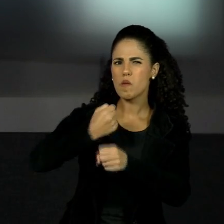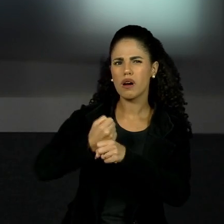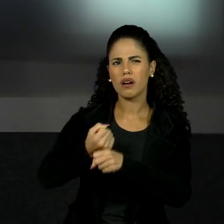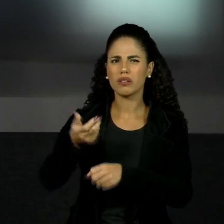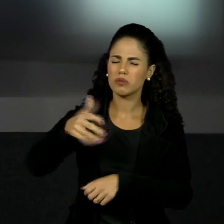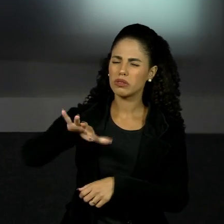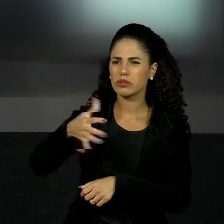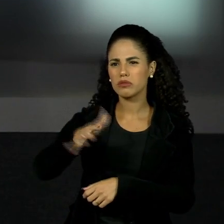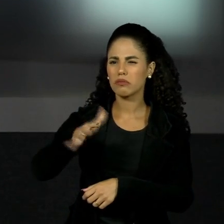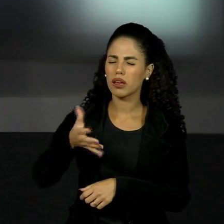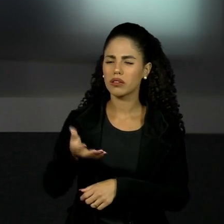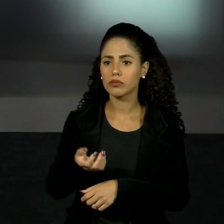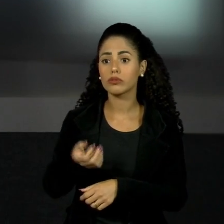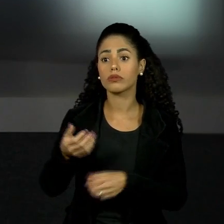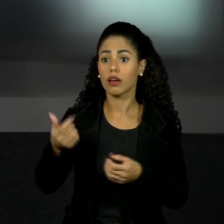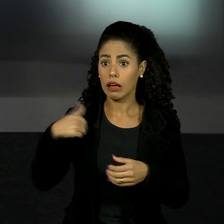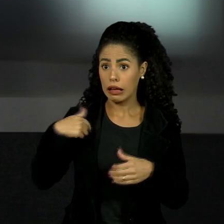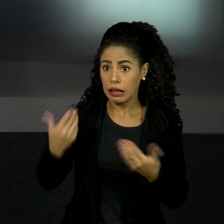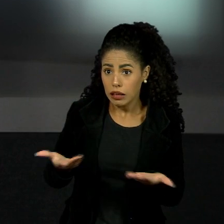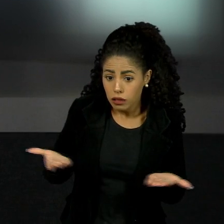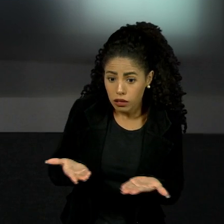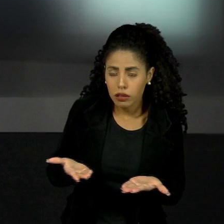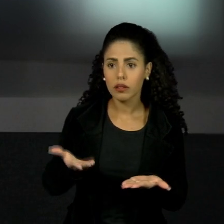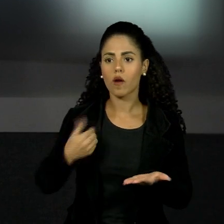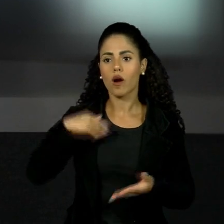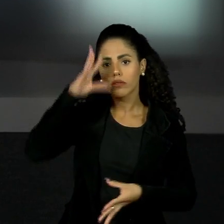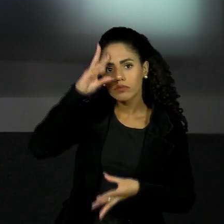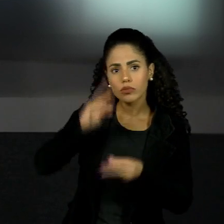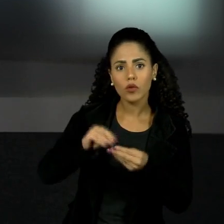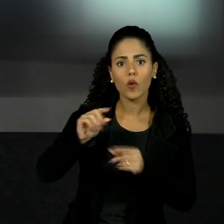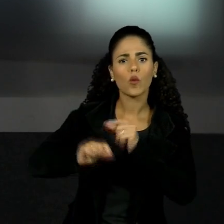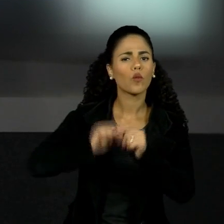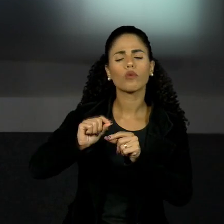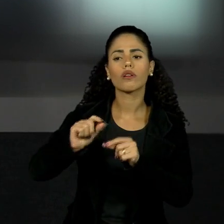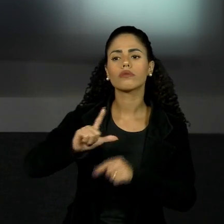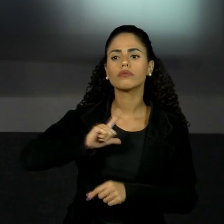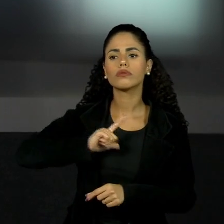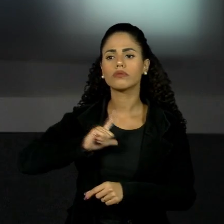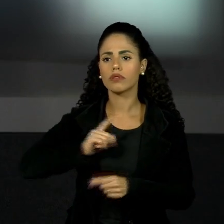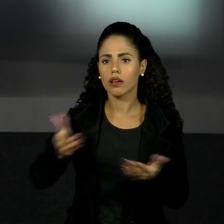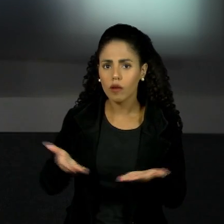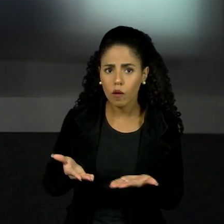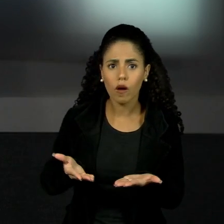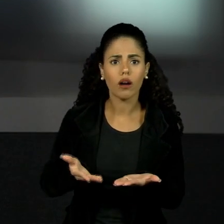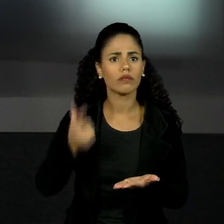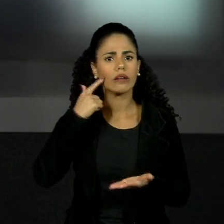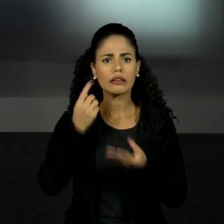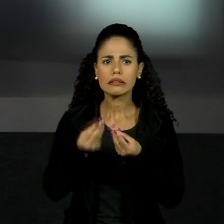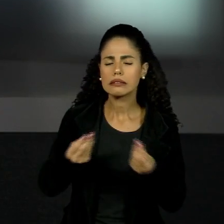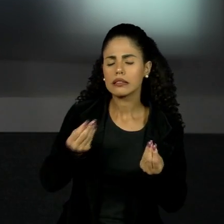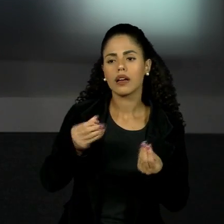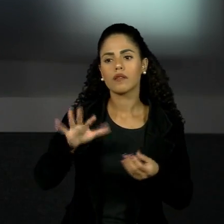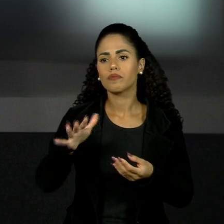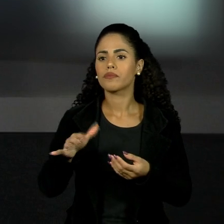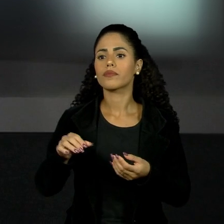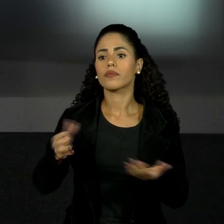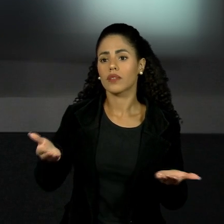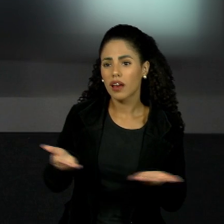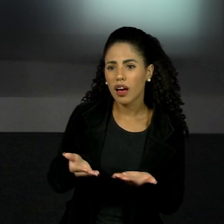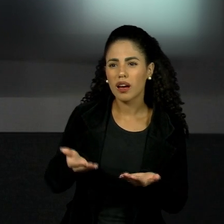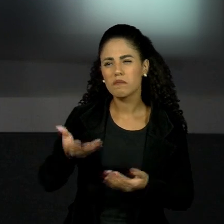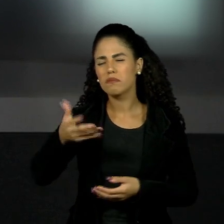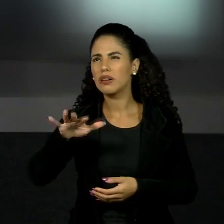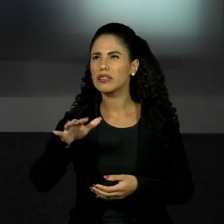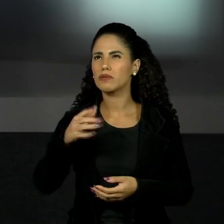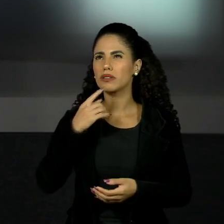menos. E até agora, tem dia que ainda aparece um resquício. Mas eu, sem medo de